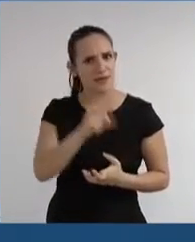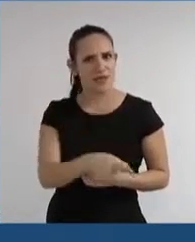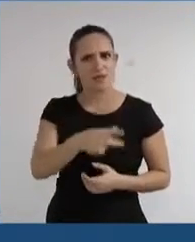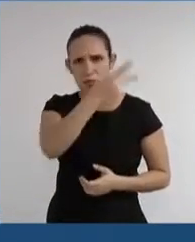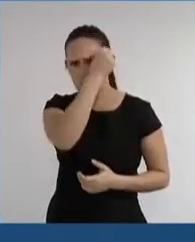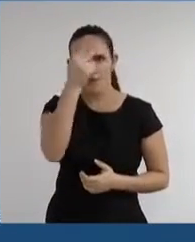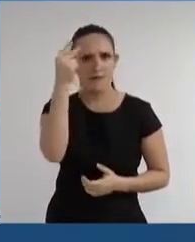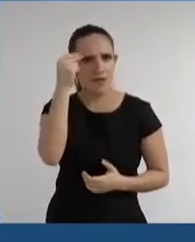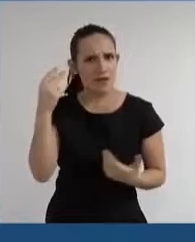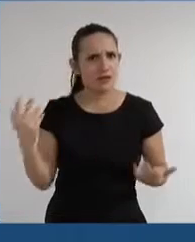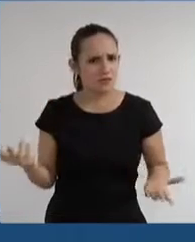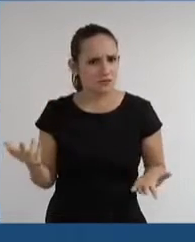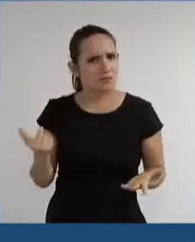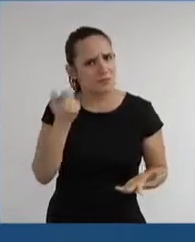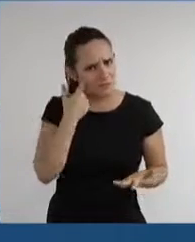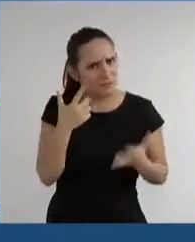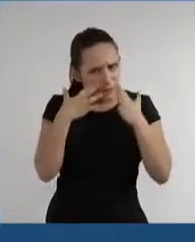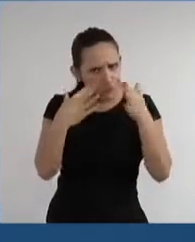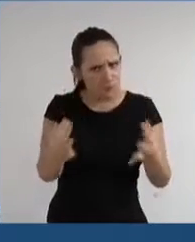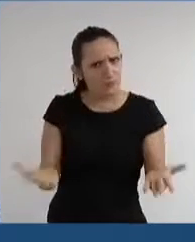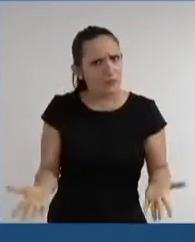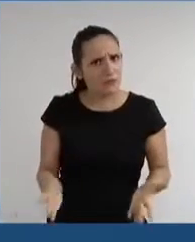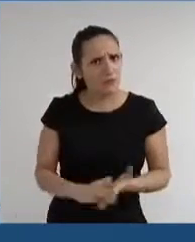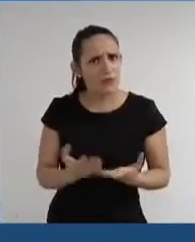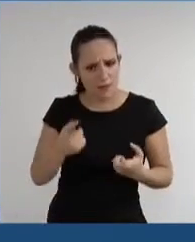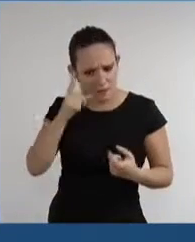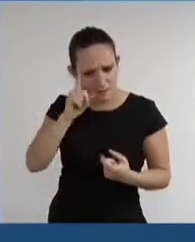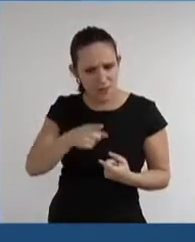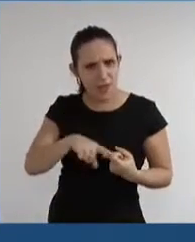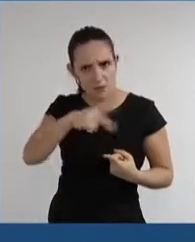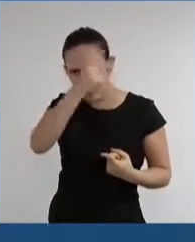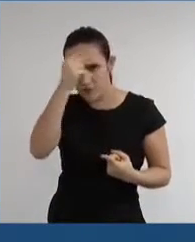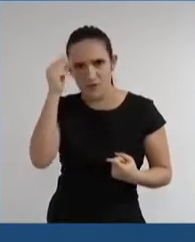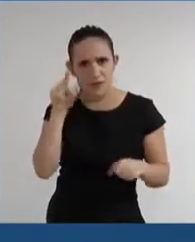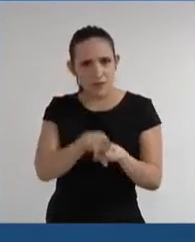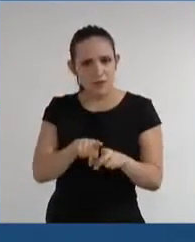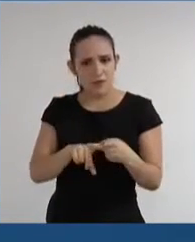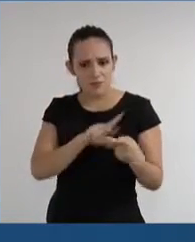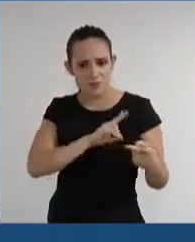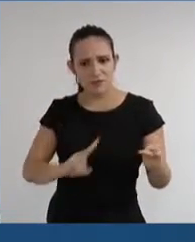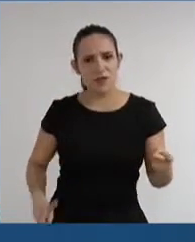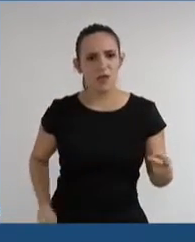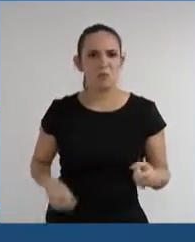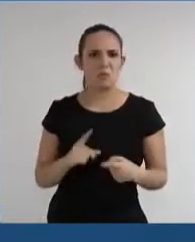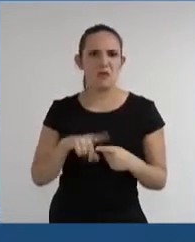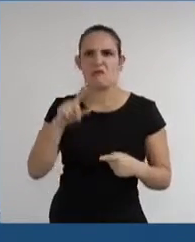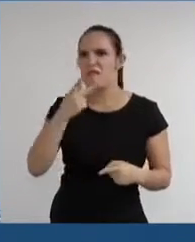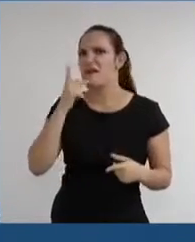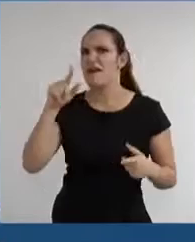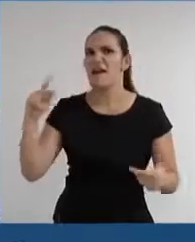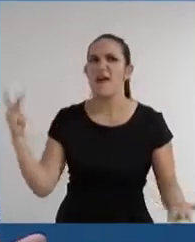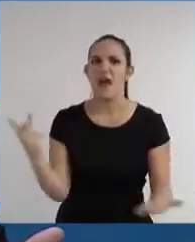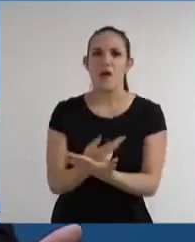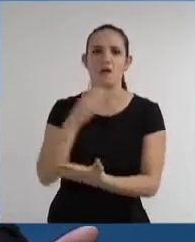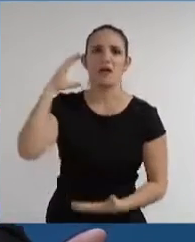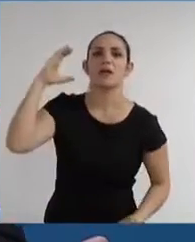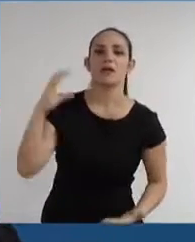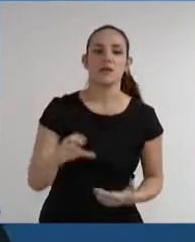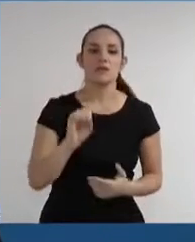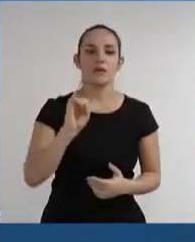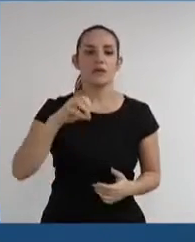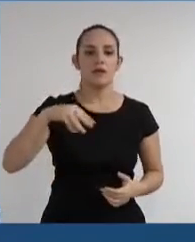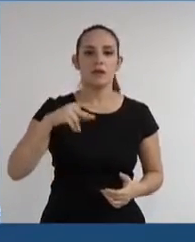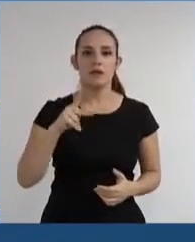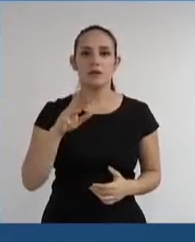prefeito, presta atenção, e os vereadores de Campo Grande por improbidade administrativa. Gente, é um